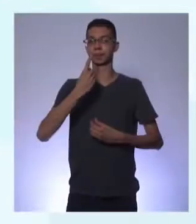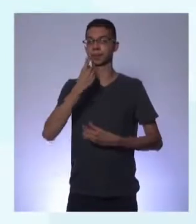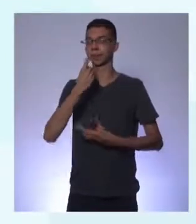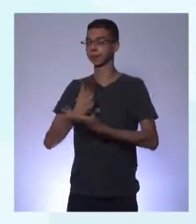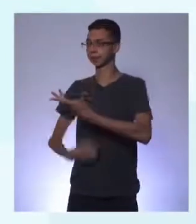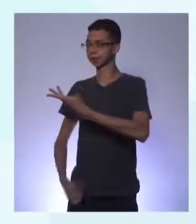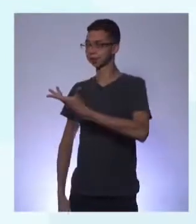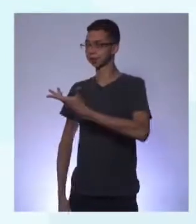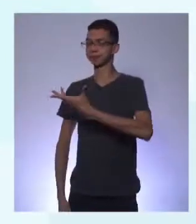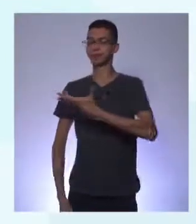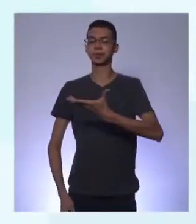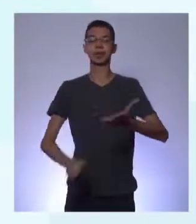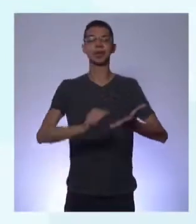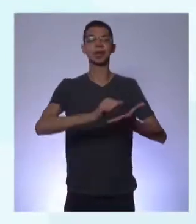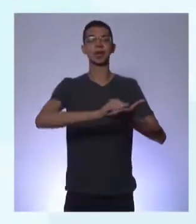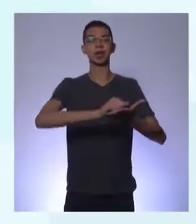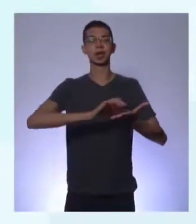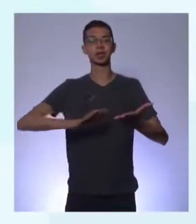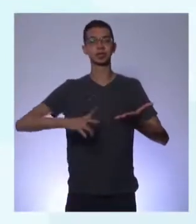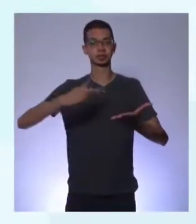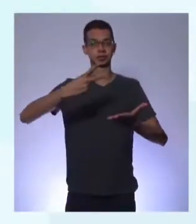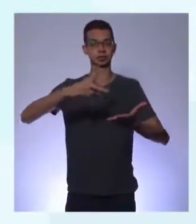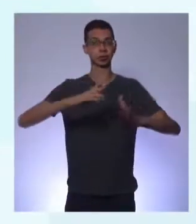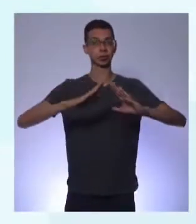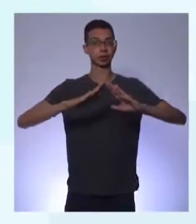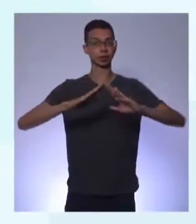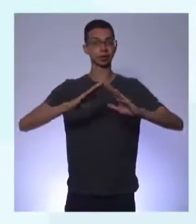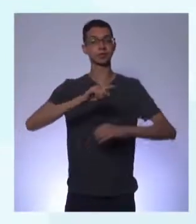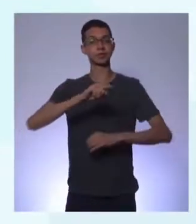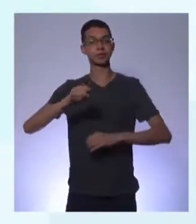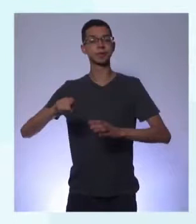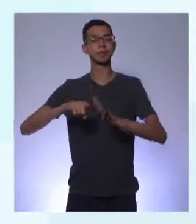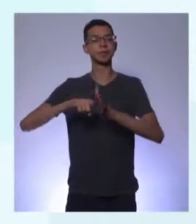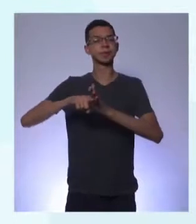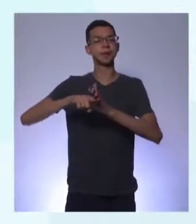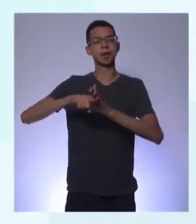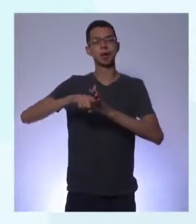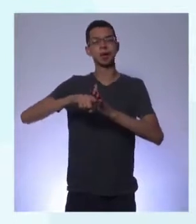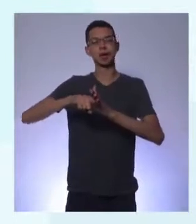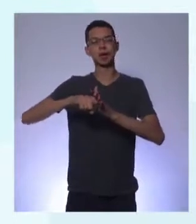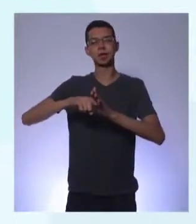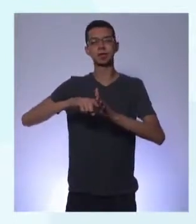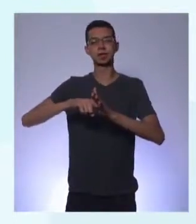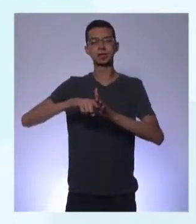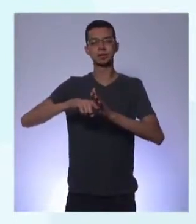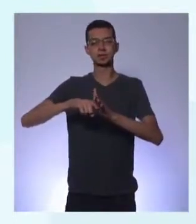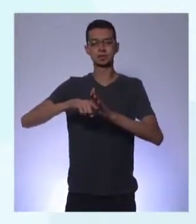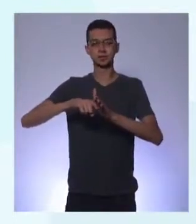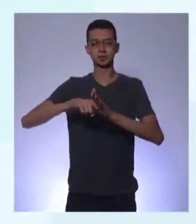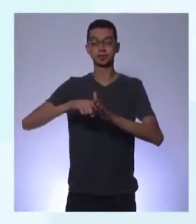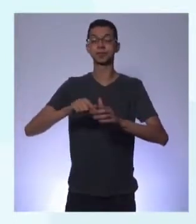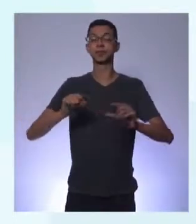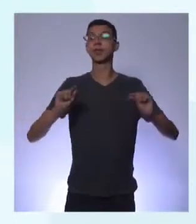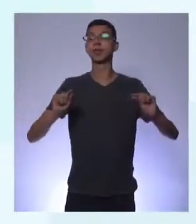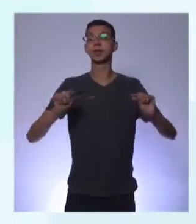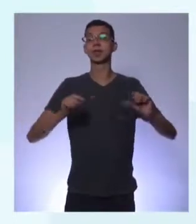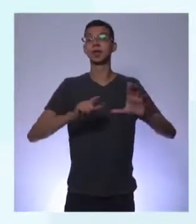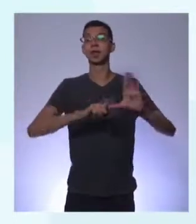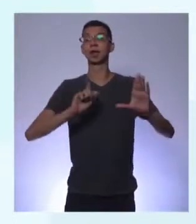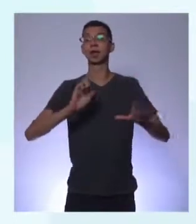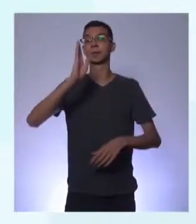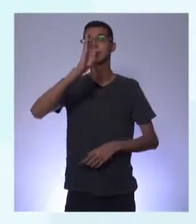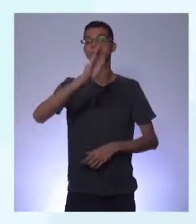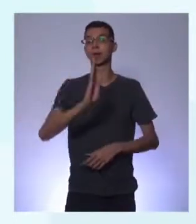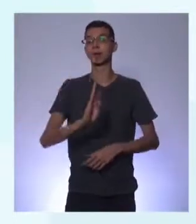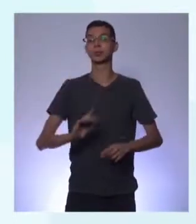como atividade para casa, pesquisar, né, fazer pesquisas sobre os protagonistas da independência do Brasil. Quem